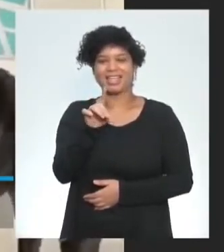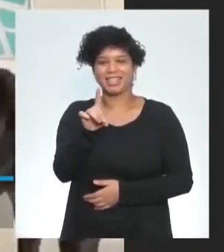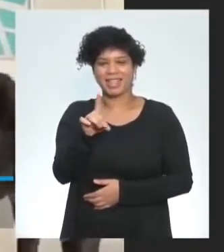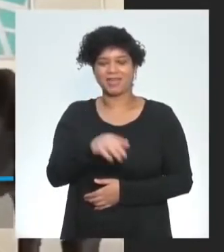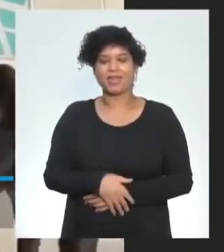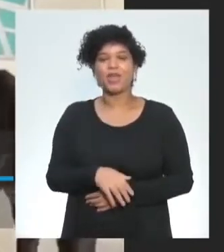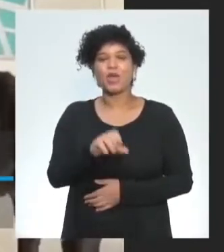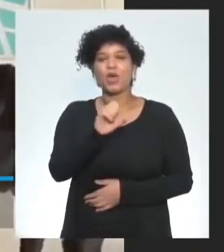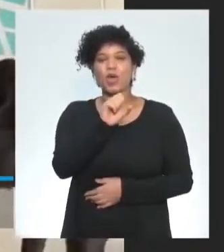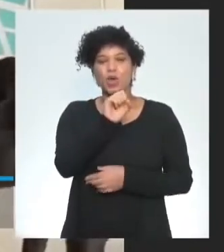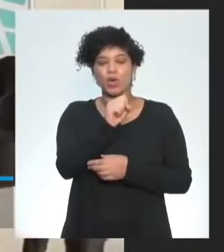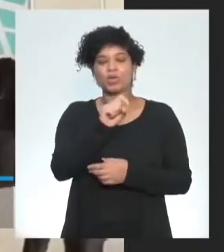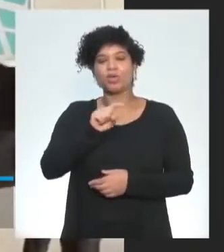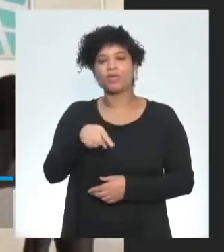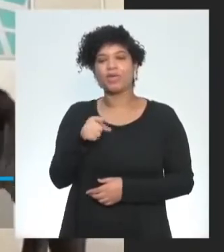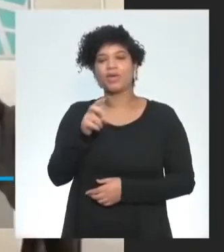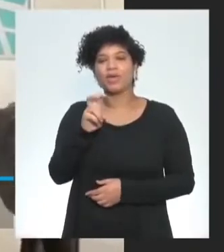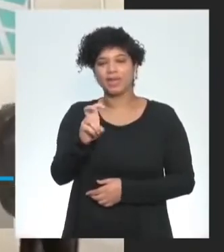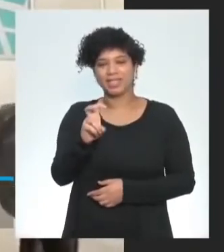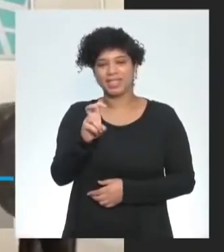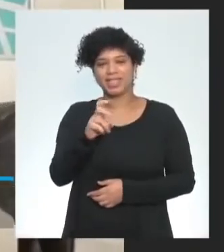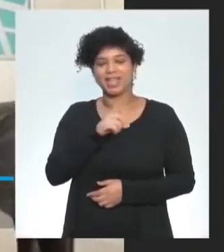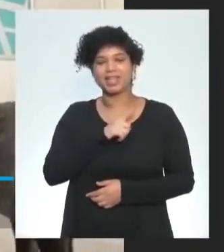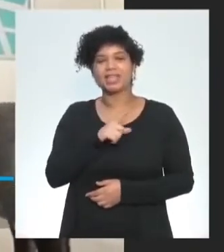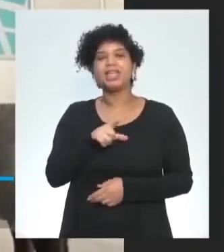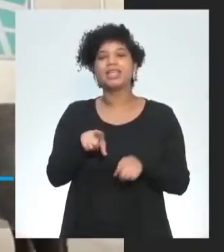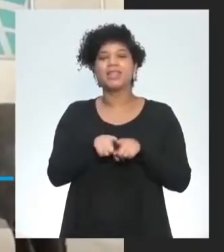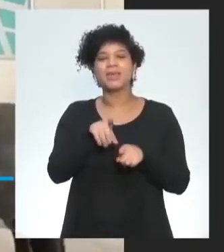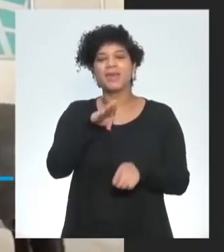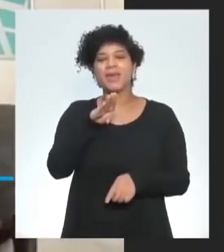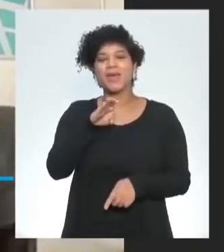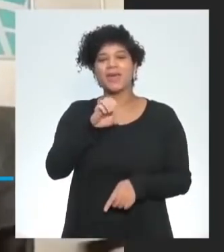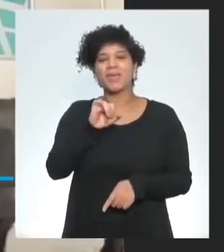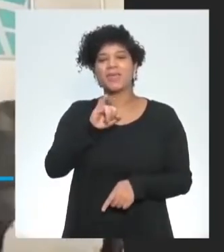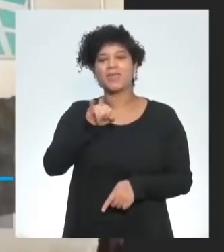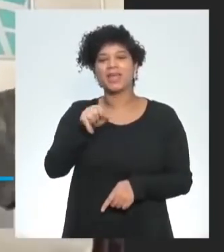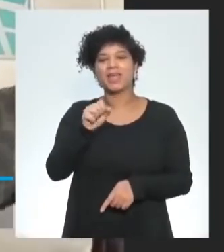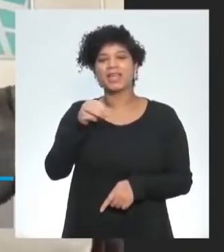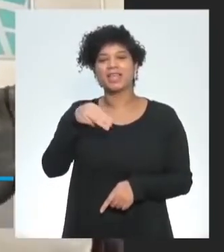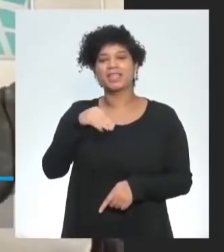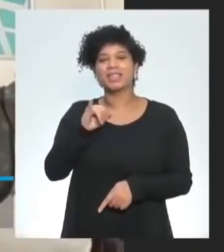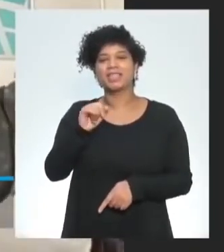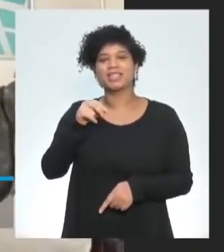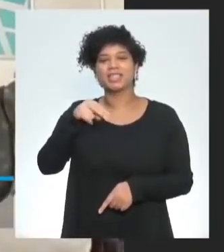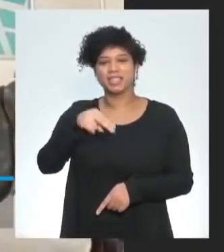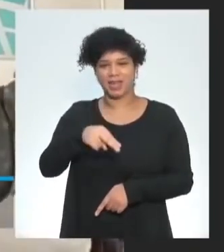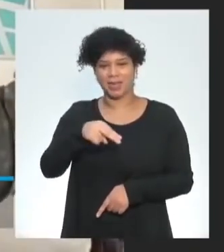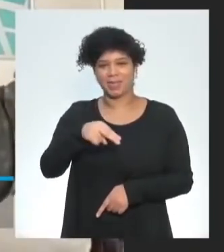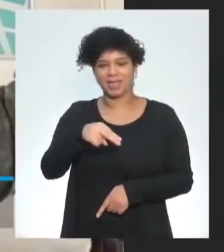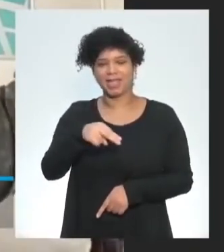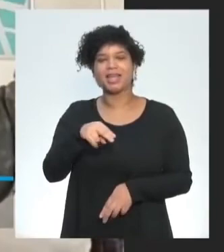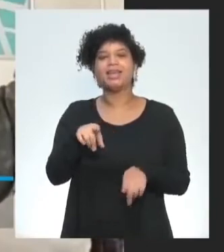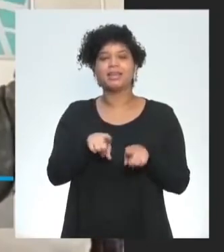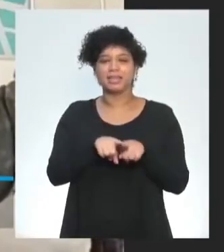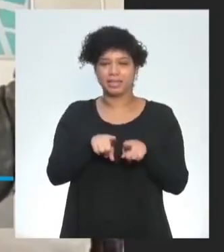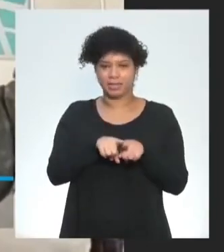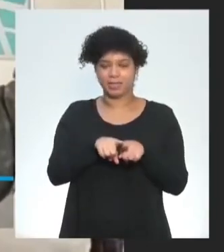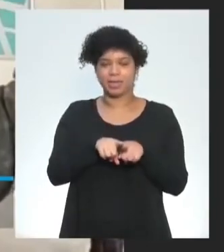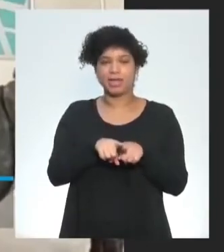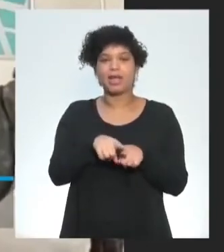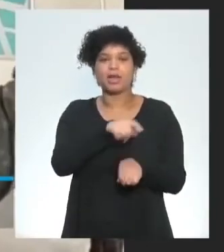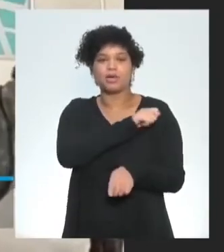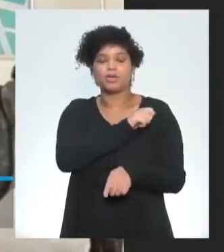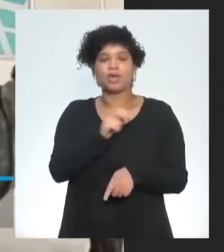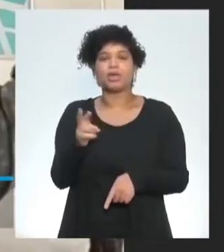Resposta: 8,5. Temos o Benjamin Constante em Oswaldo Cruz, alunos. Também